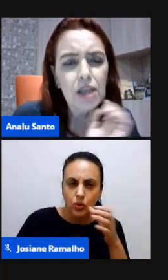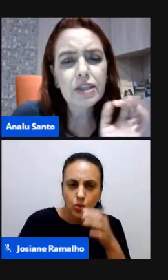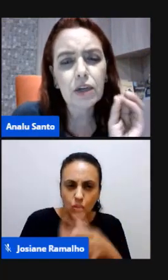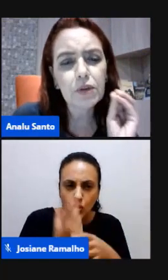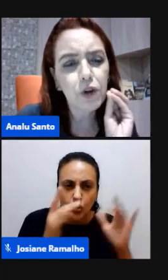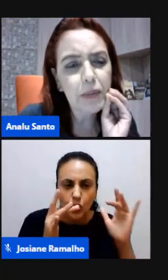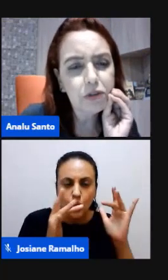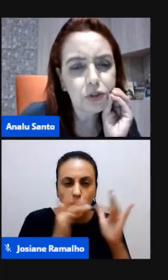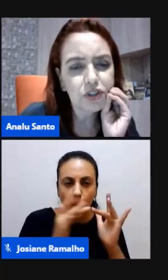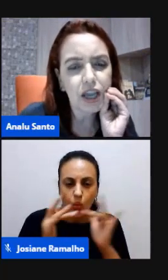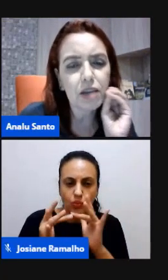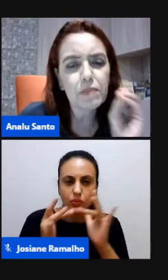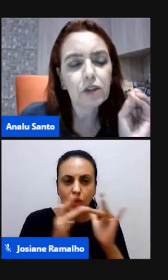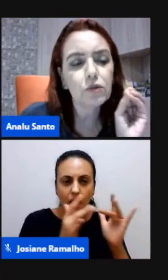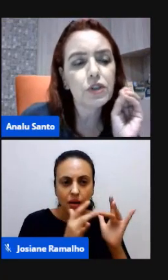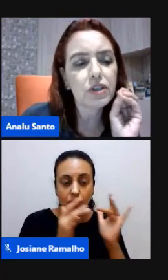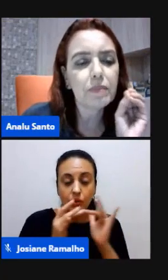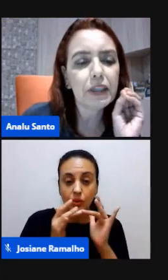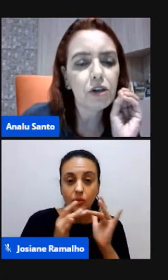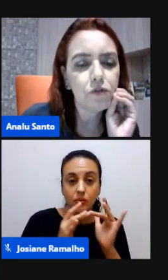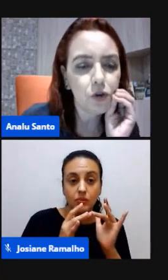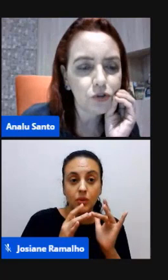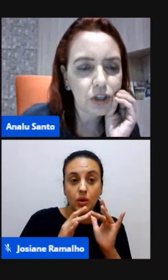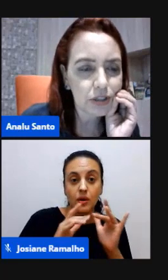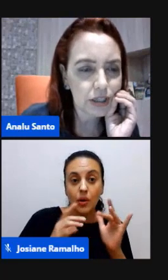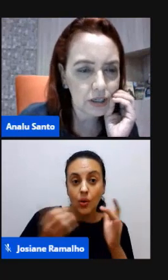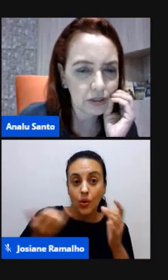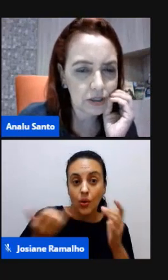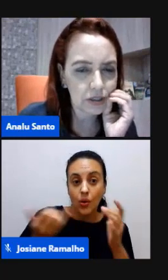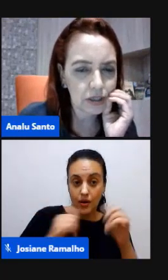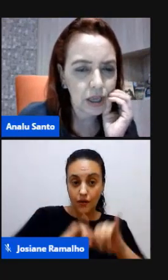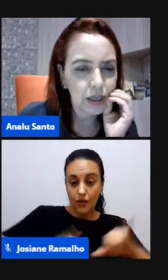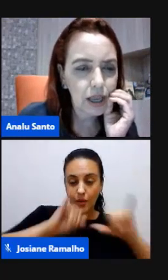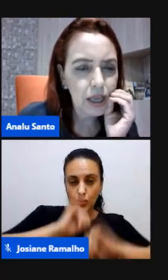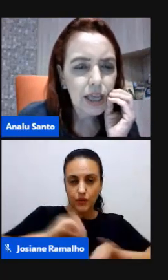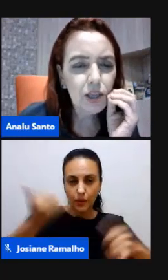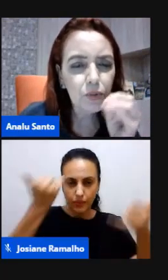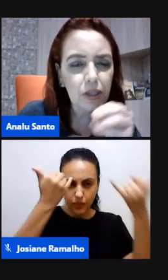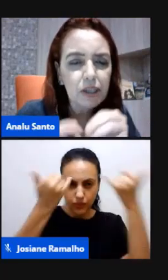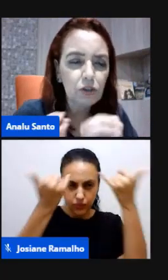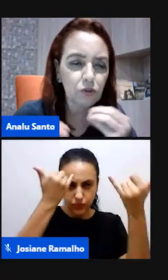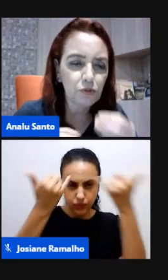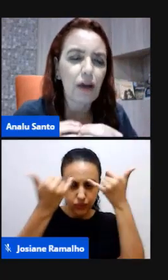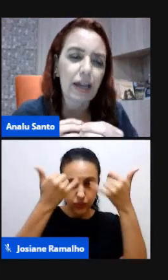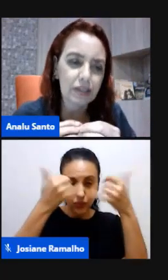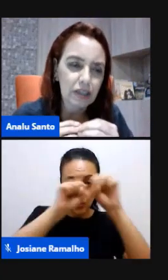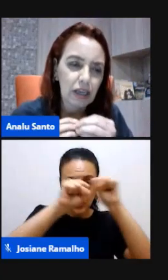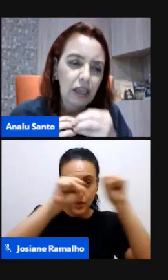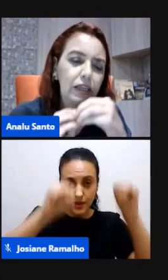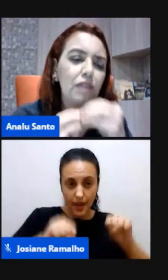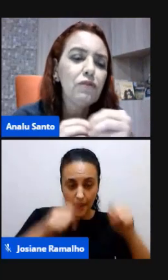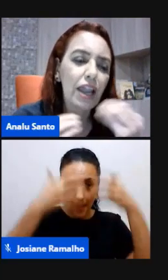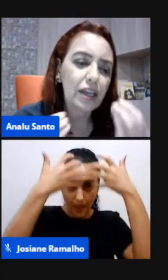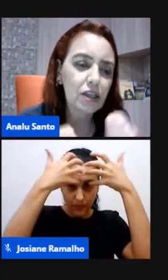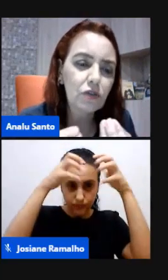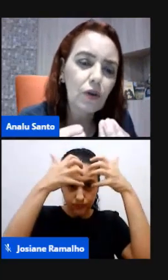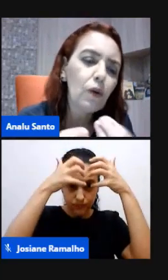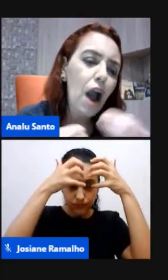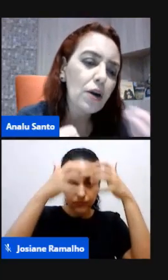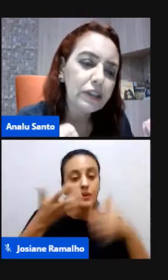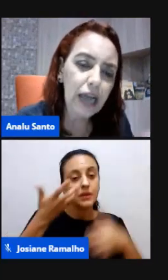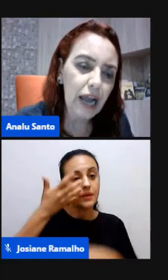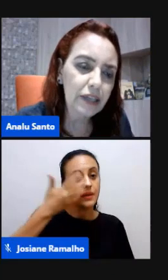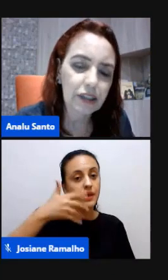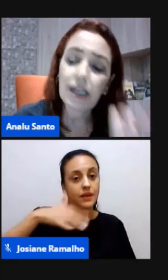externo são informações que alimentam o sistema nervoso das crianças, né? E o que isso faz? Quem fala isso